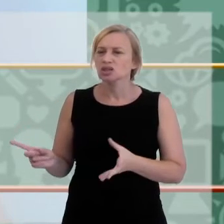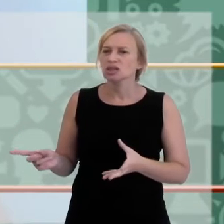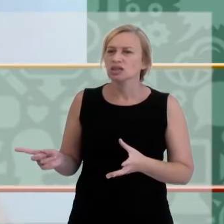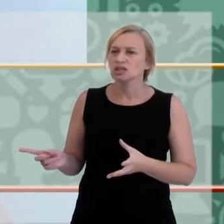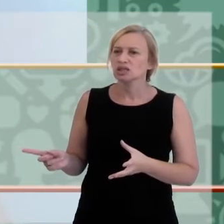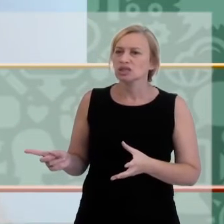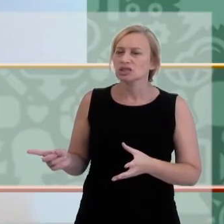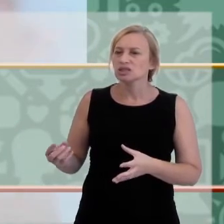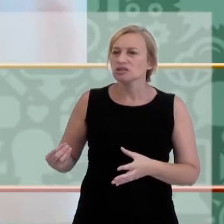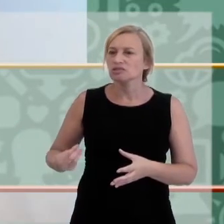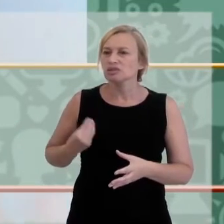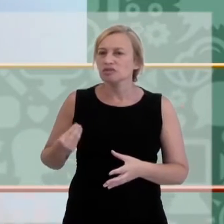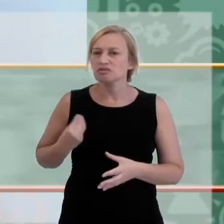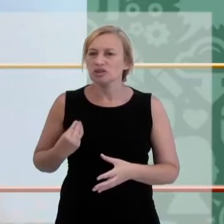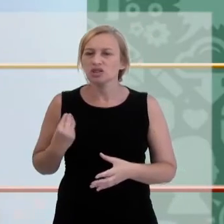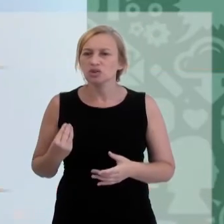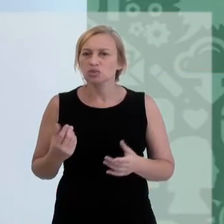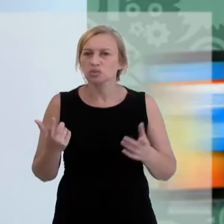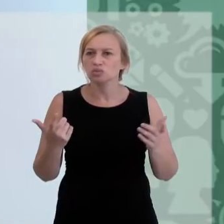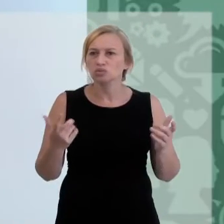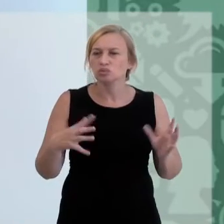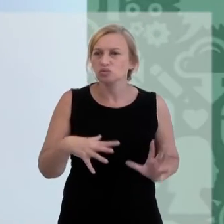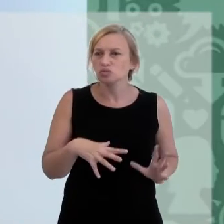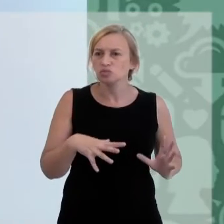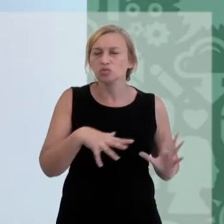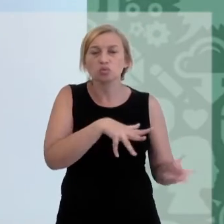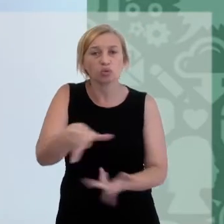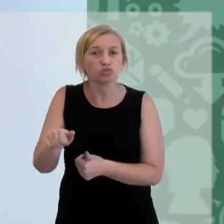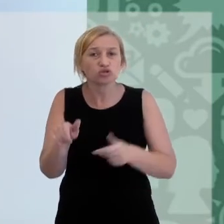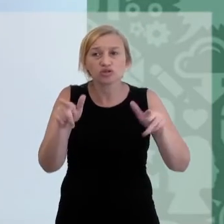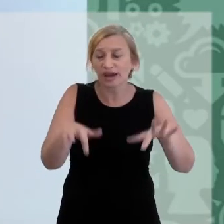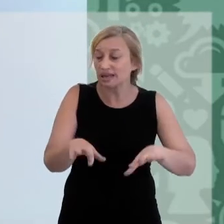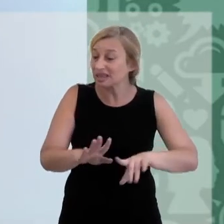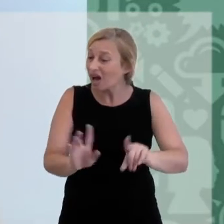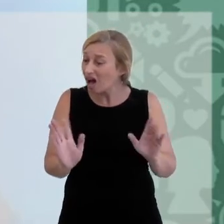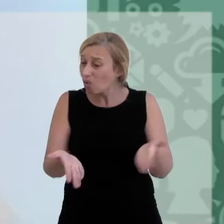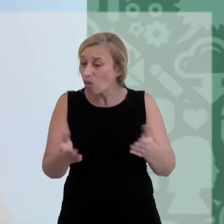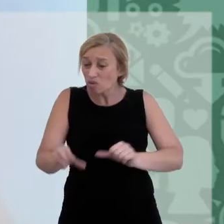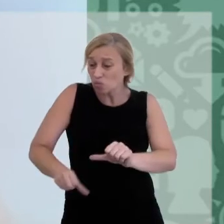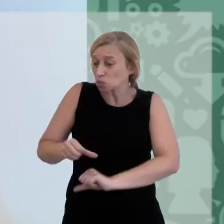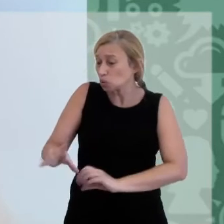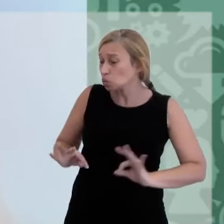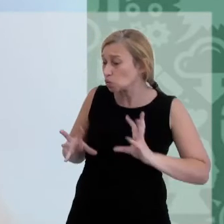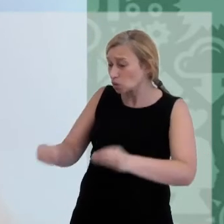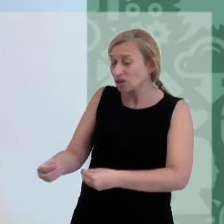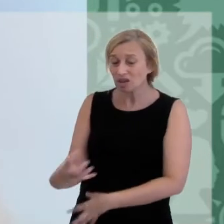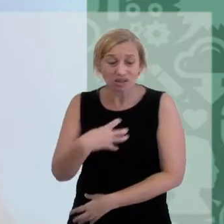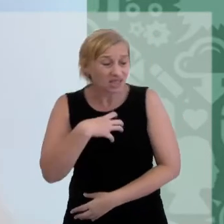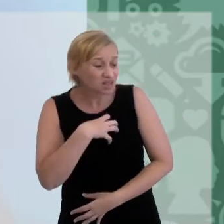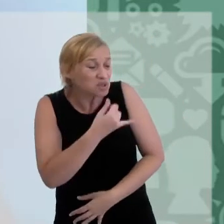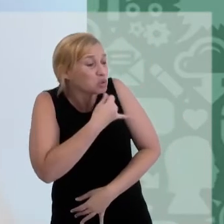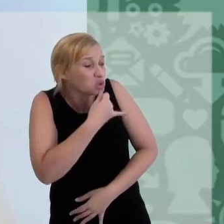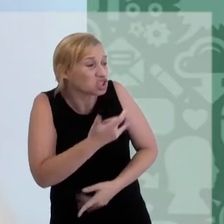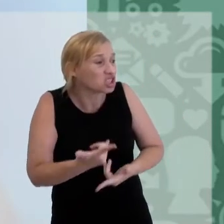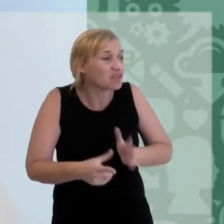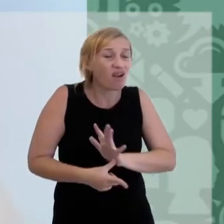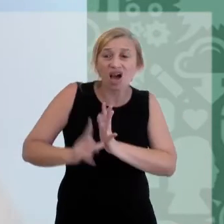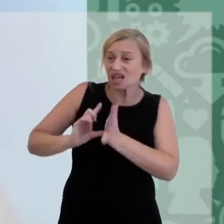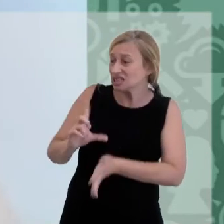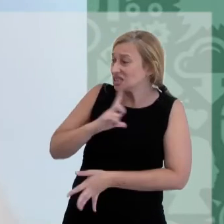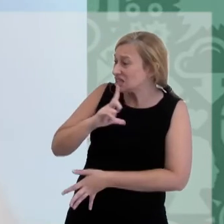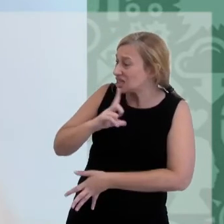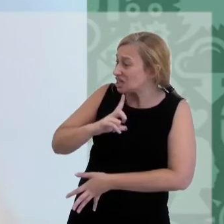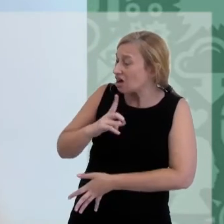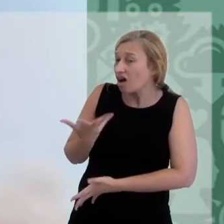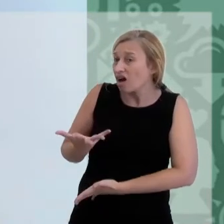foi retirado da zona de conforto, e aí você começa a oscilar. Então, o sentimento, por exemplo, de uma tristeza que antes